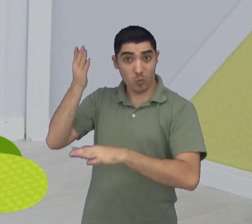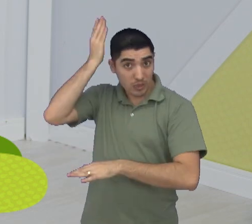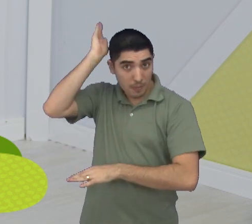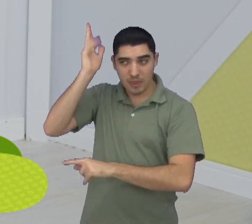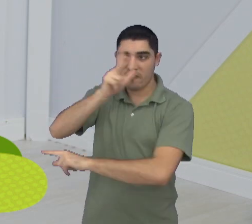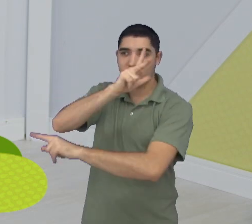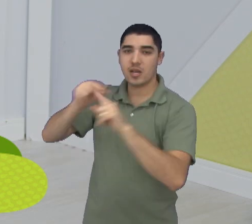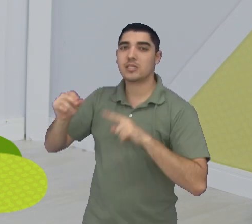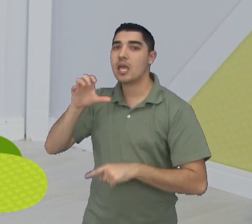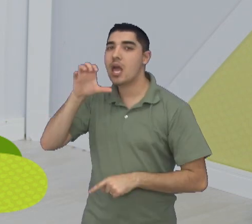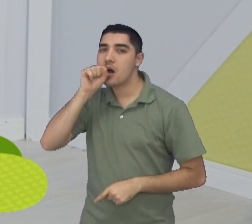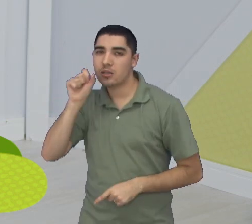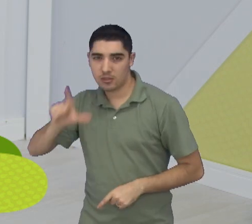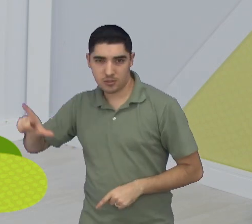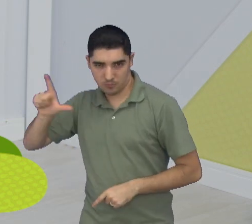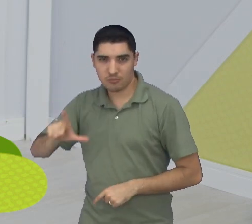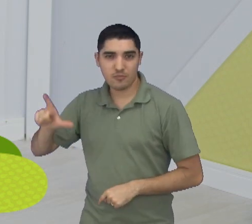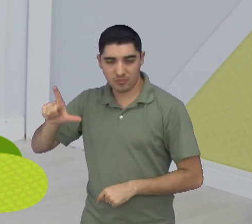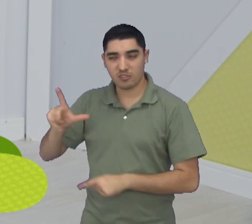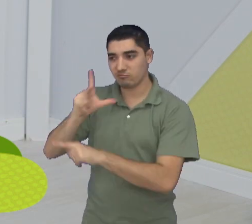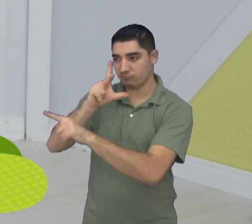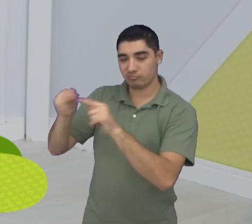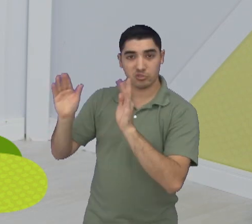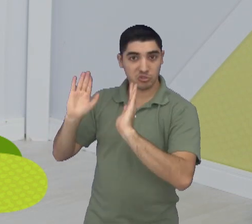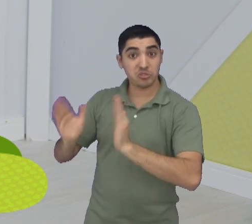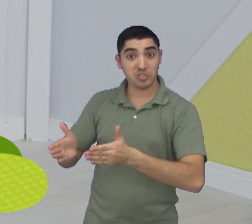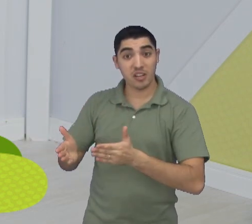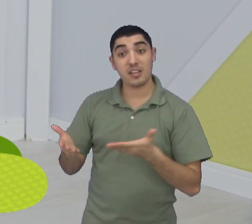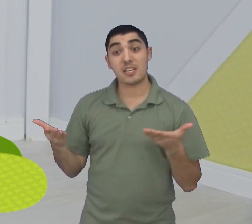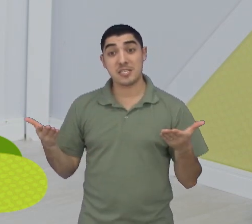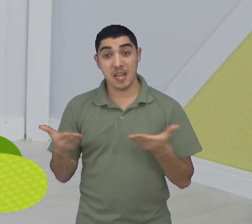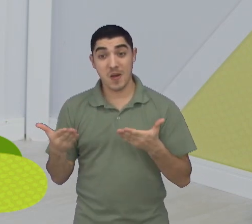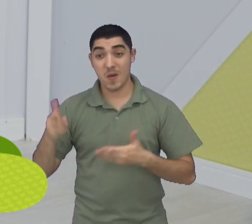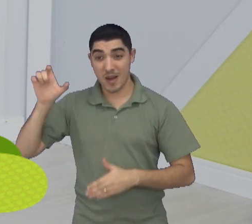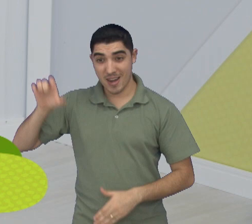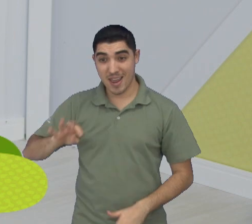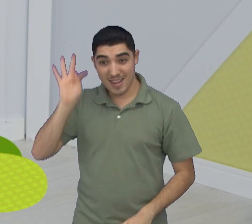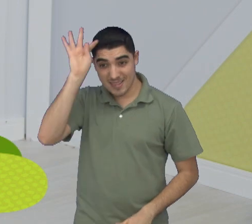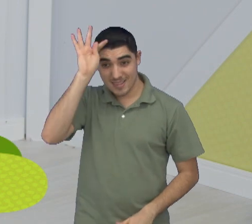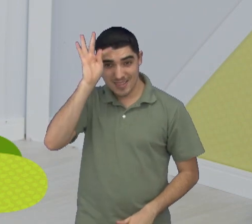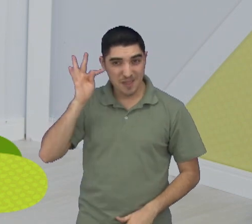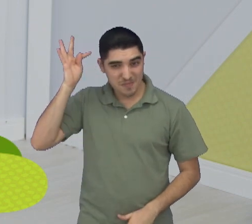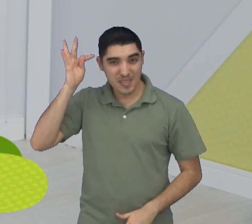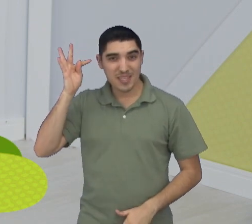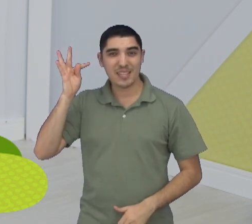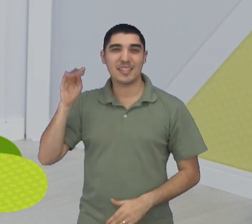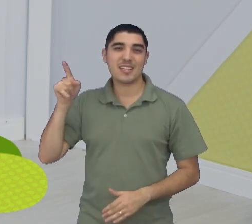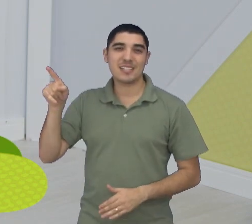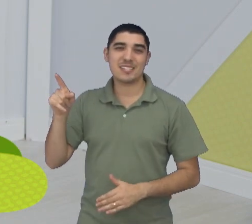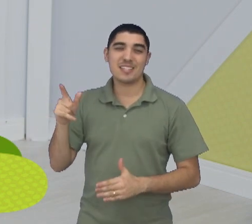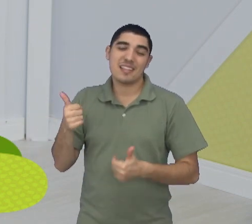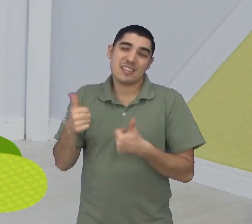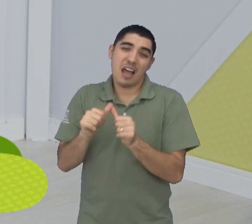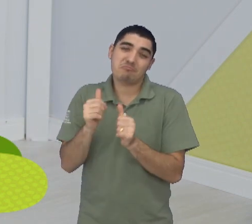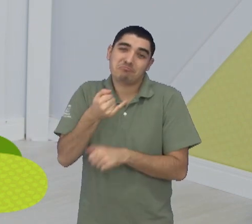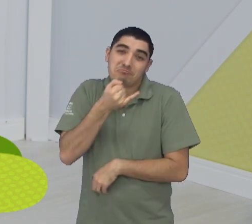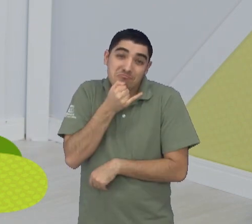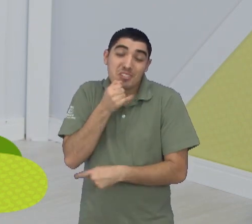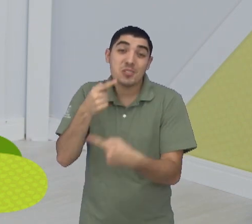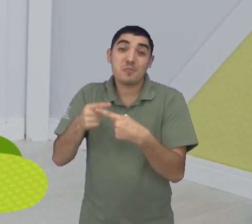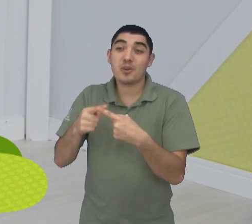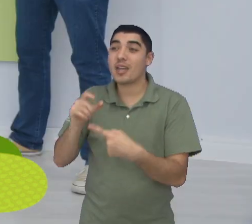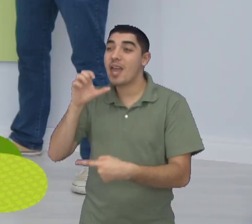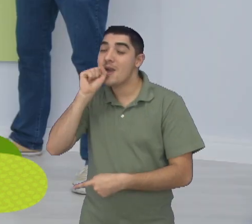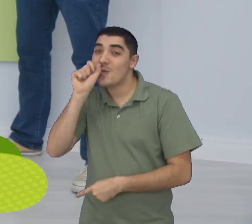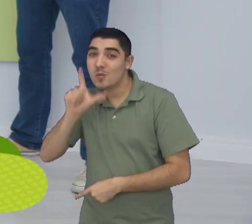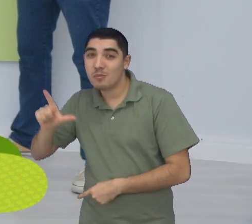a partida que foi disputada no final de semana, para a alegria da nossa querida Tamires Caetano e família. Paulo, polêmicas,